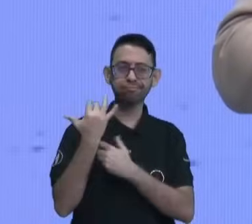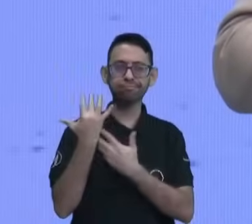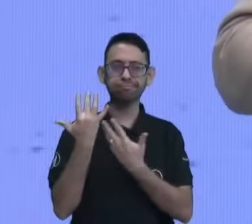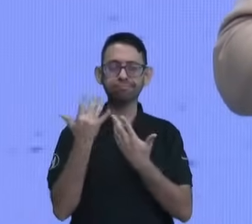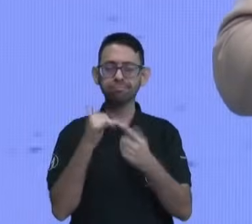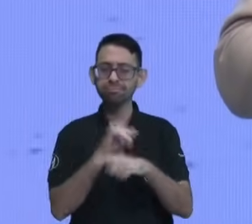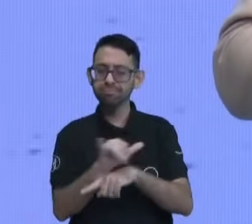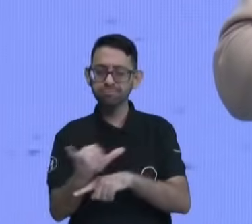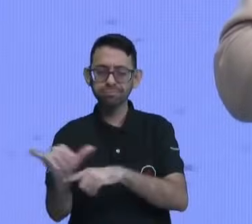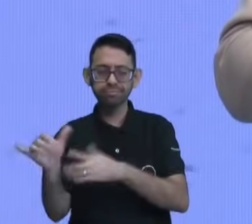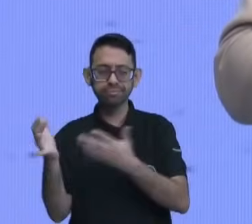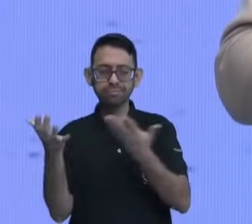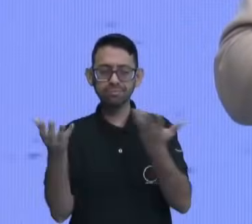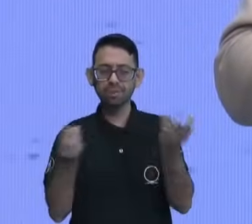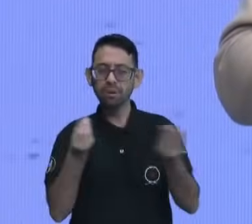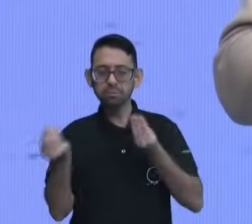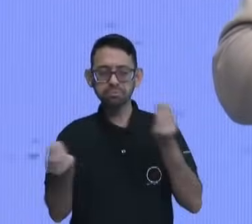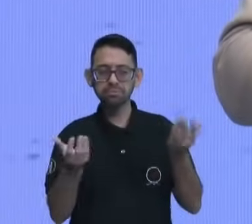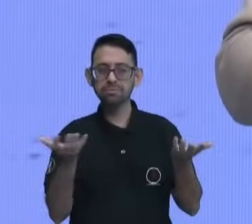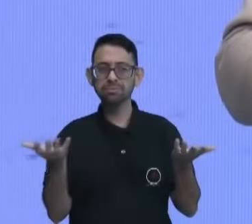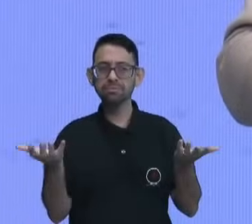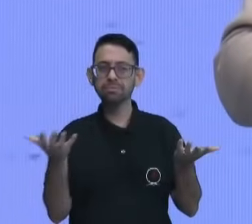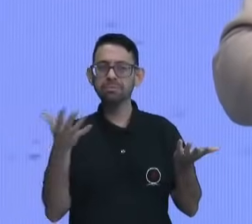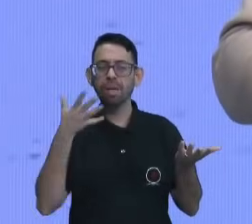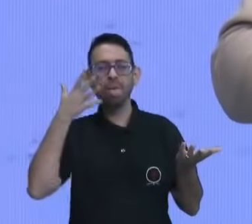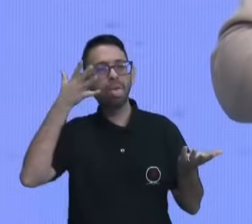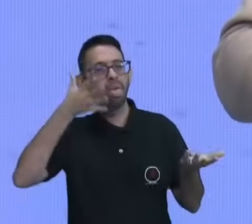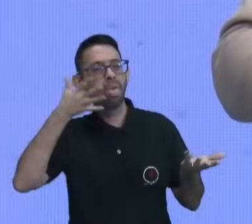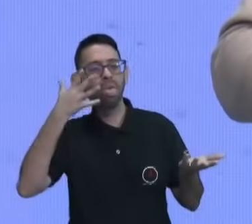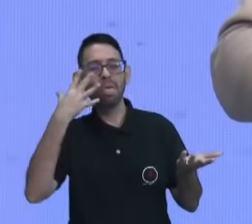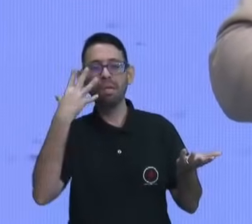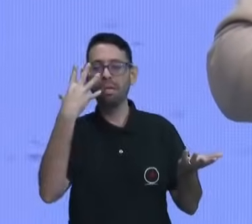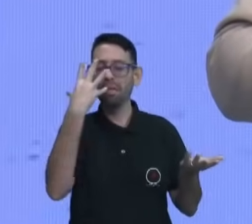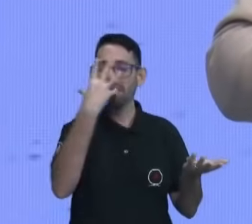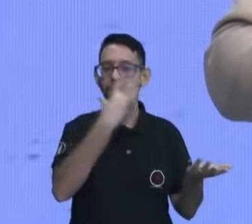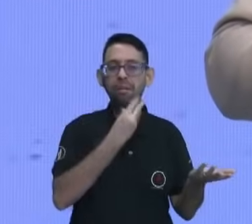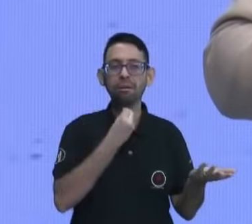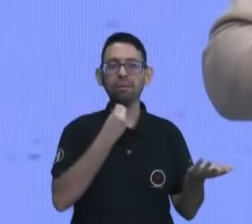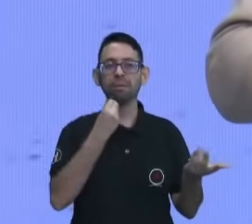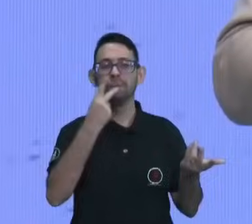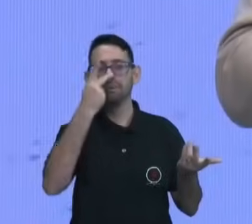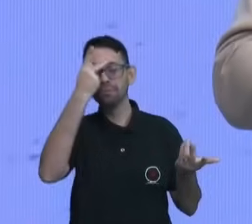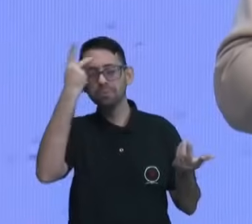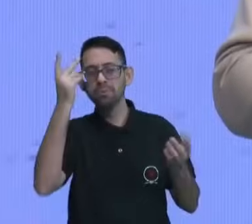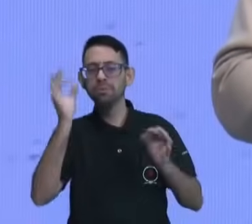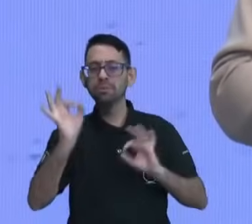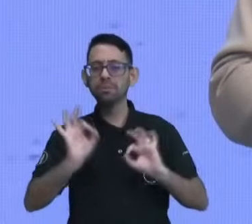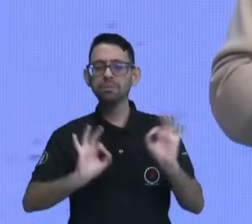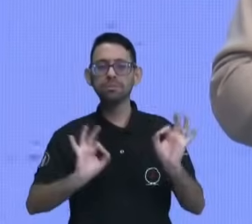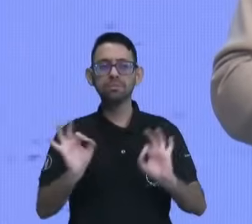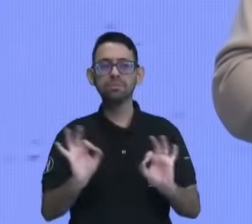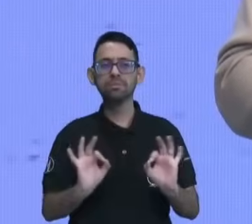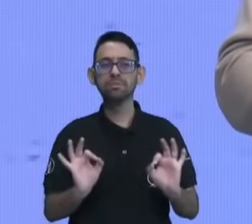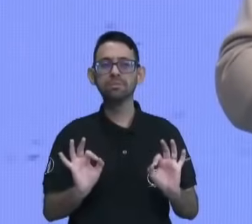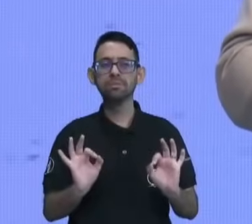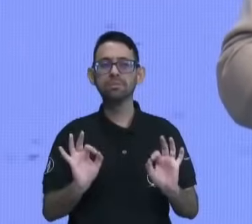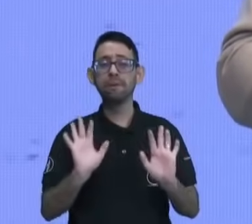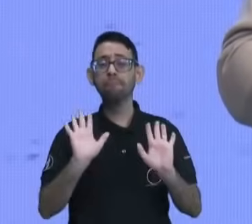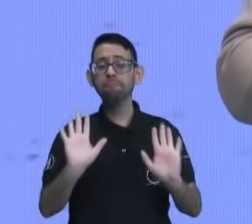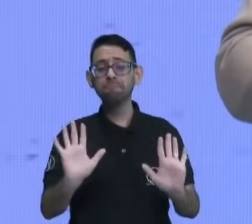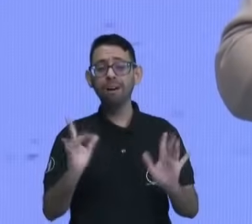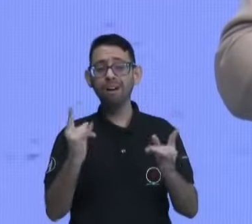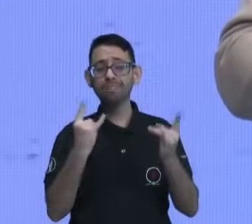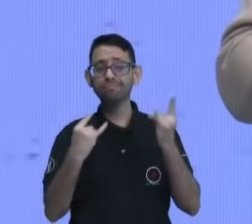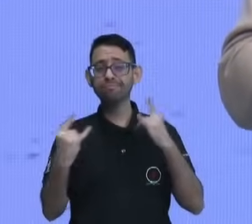de gente muito inteligente preparada até que seduz o povo de